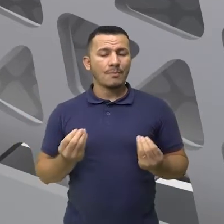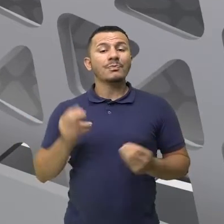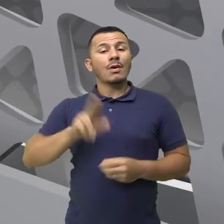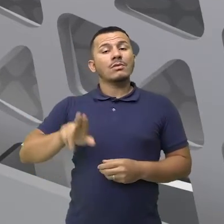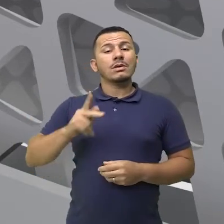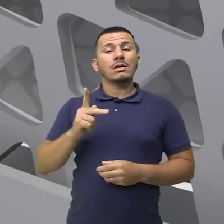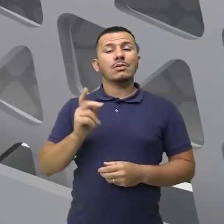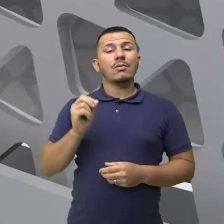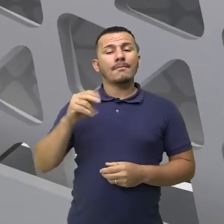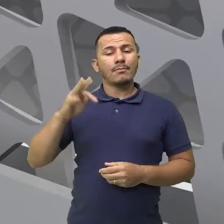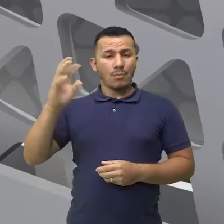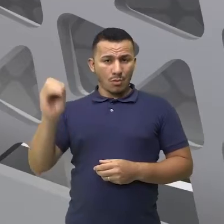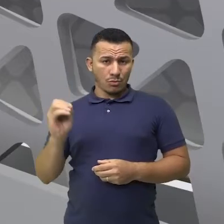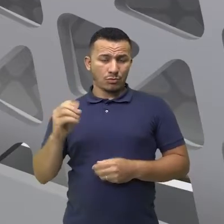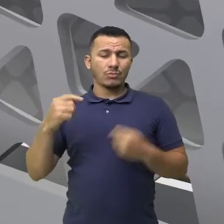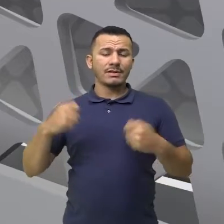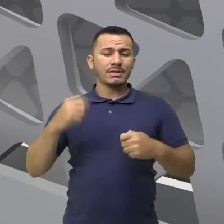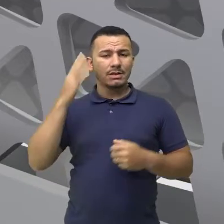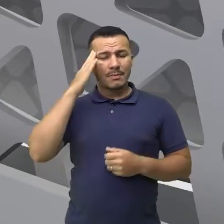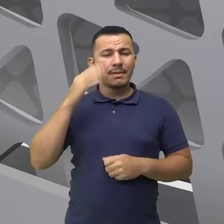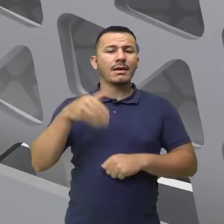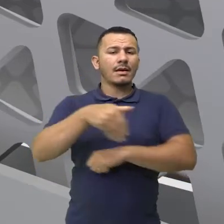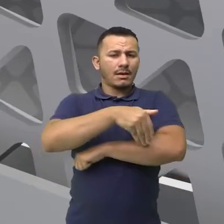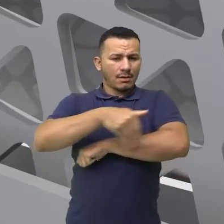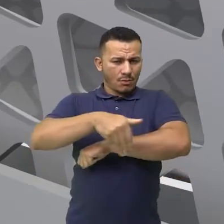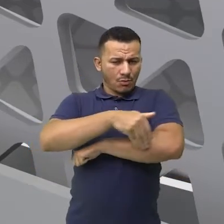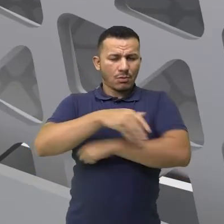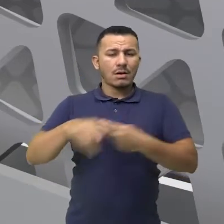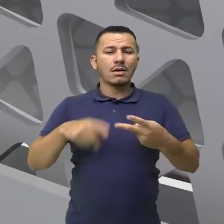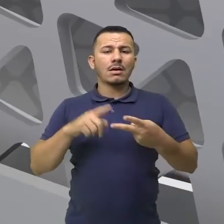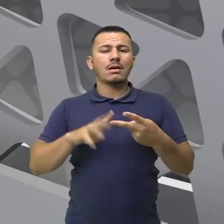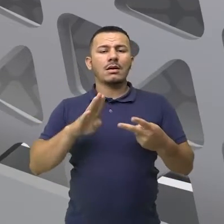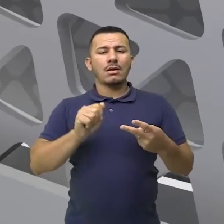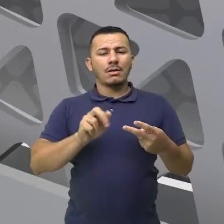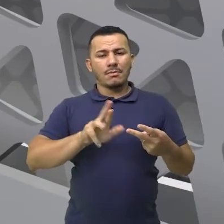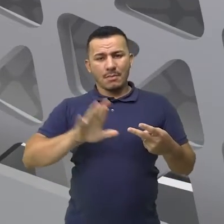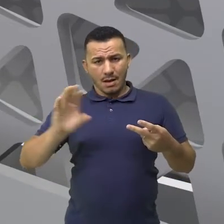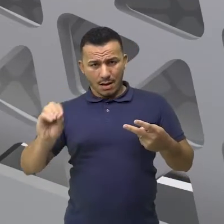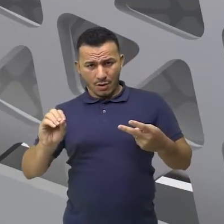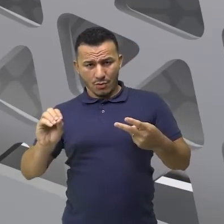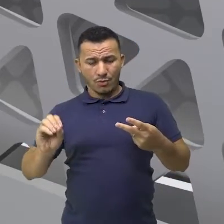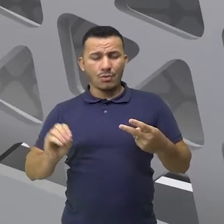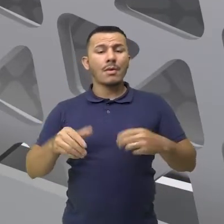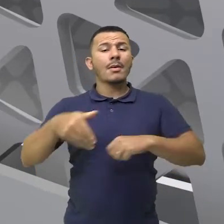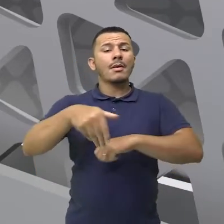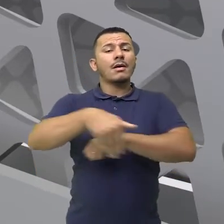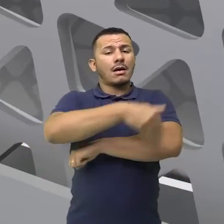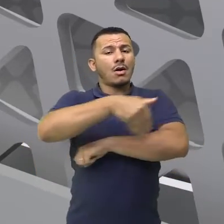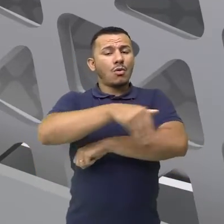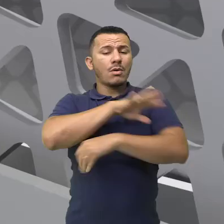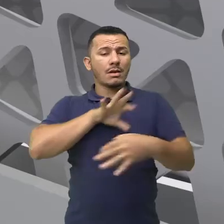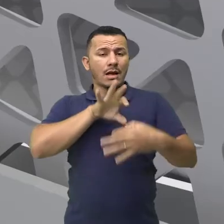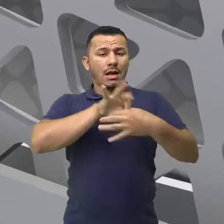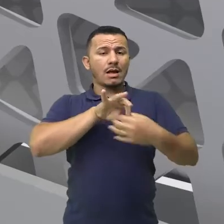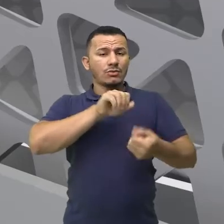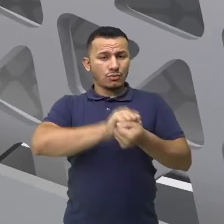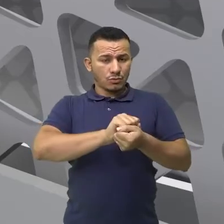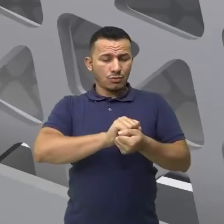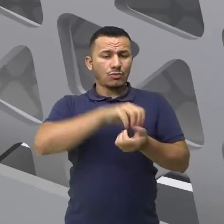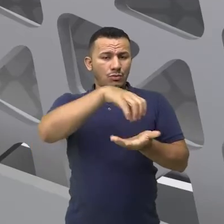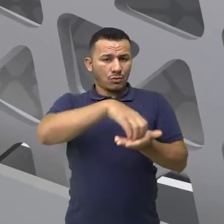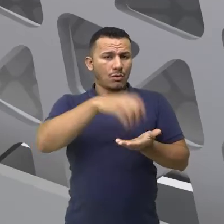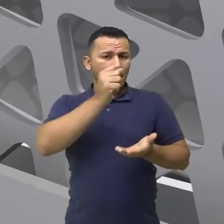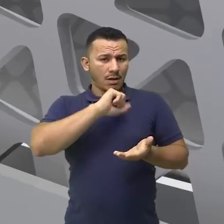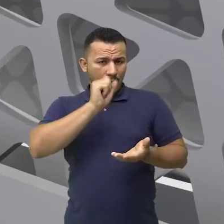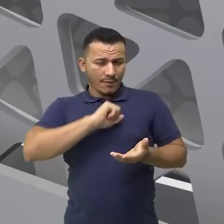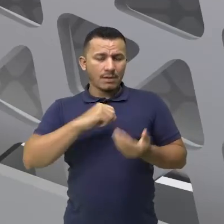ponto. Eu vou ter que saber o bairro. A rua vai estar ligada ao local físico da sorveteria, portanto vai estar